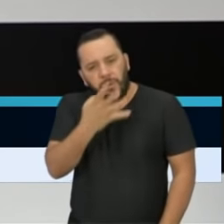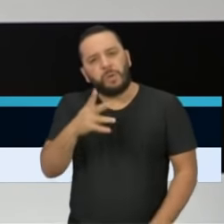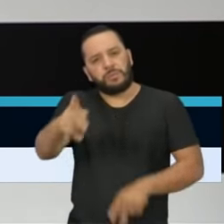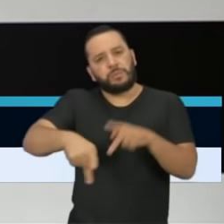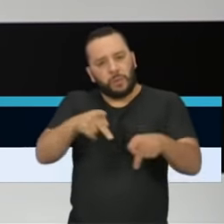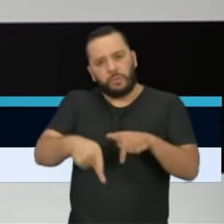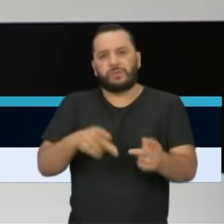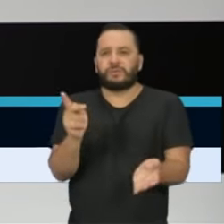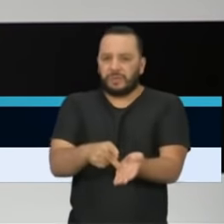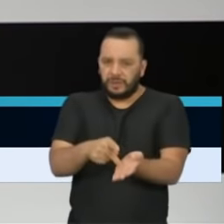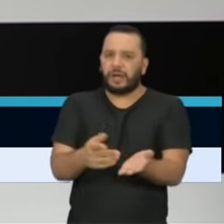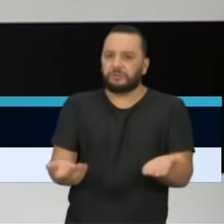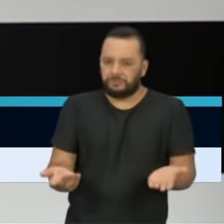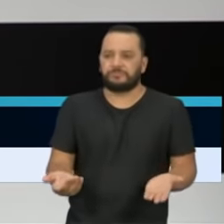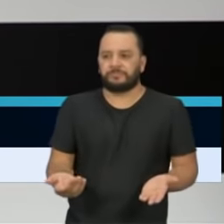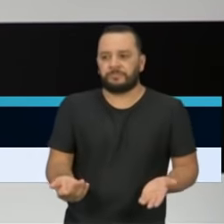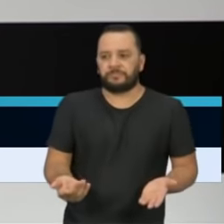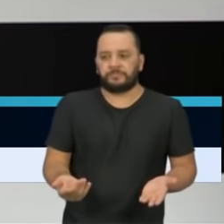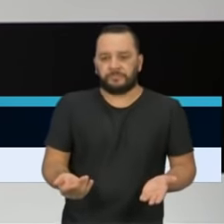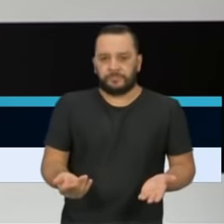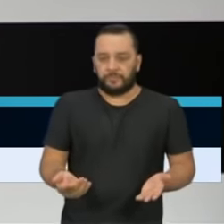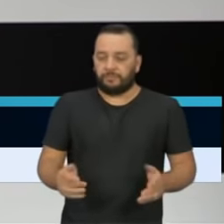população. Quero também,